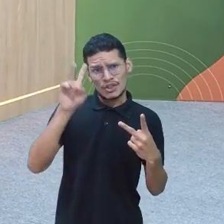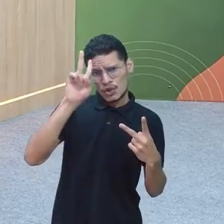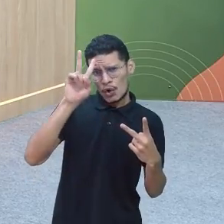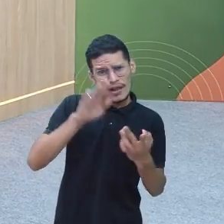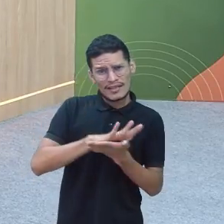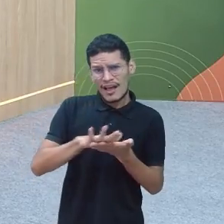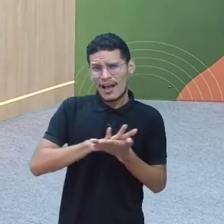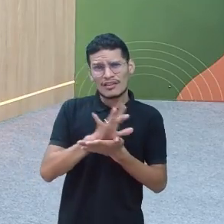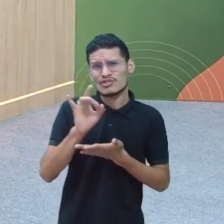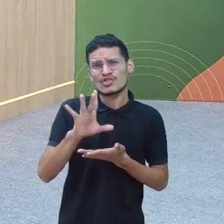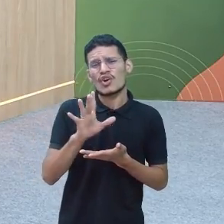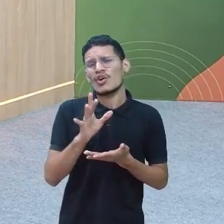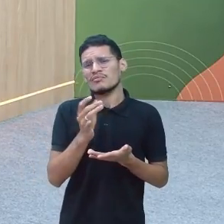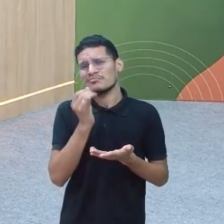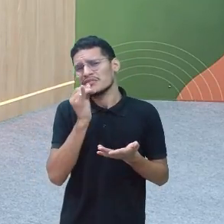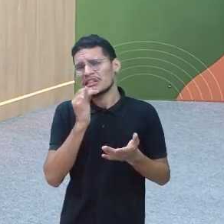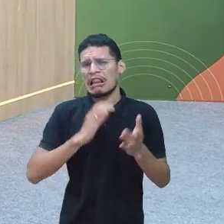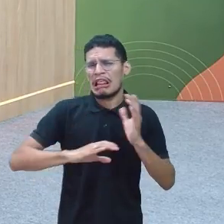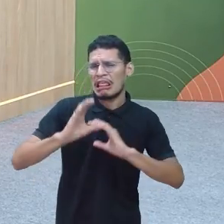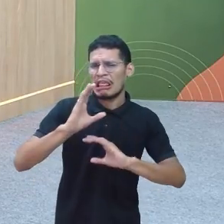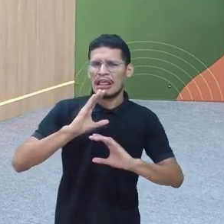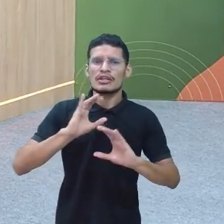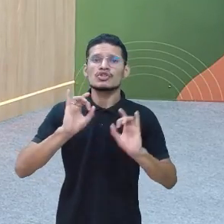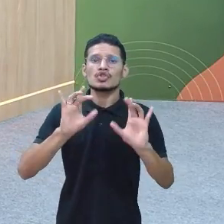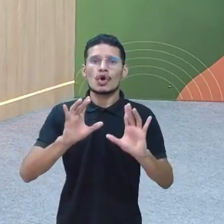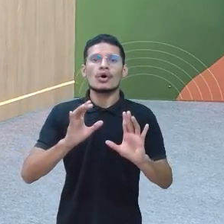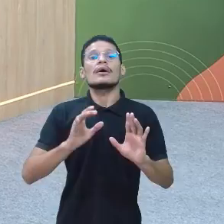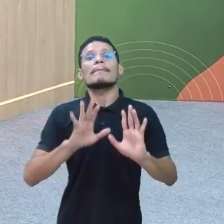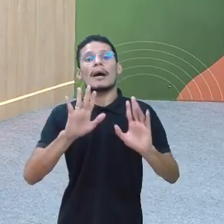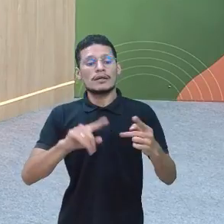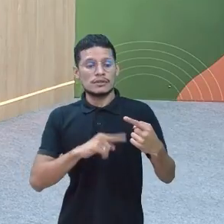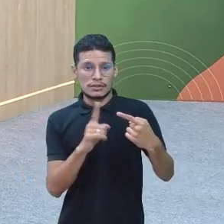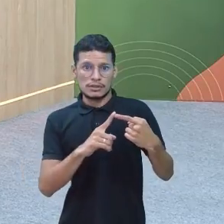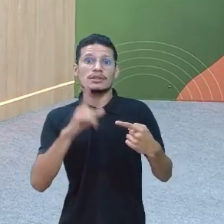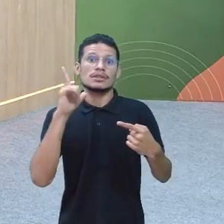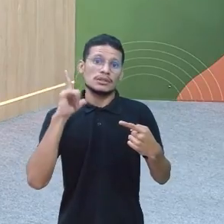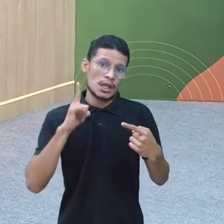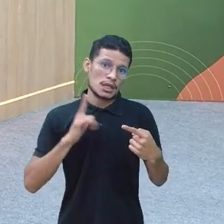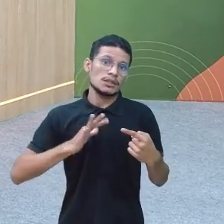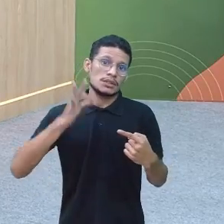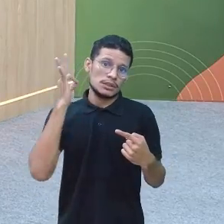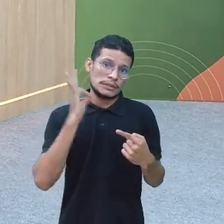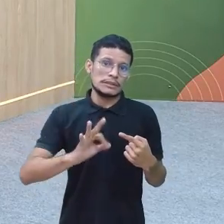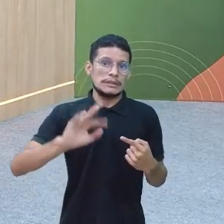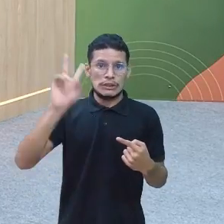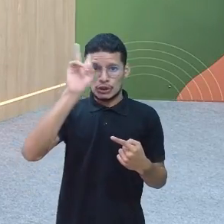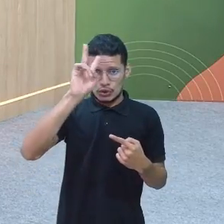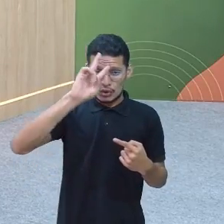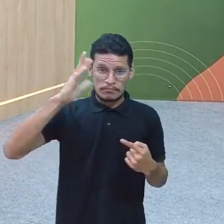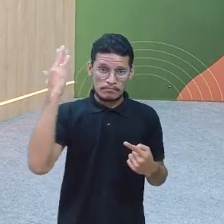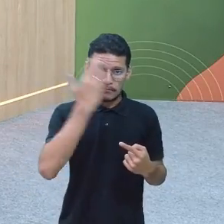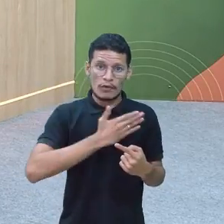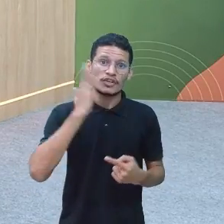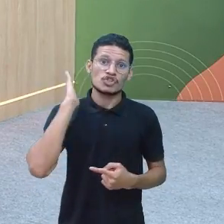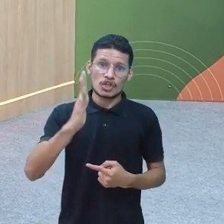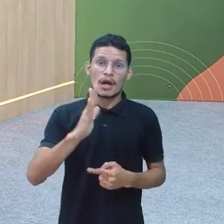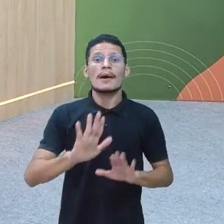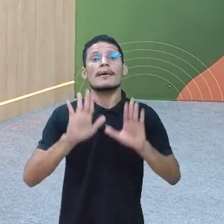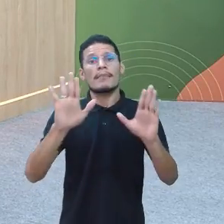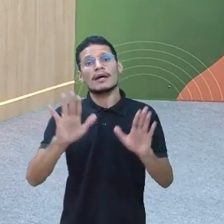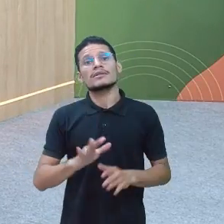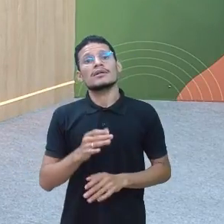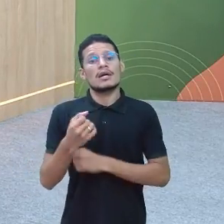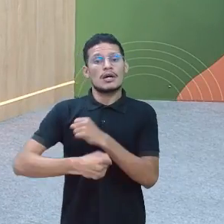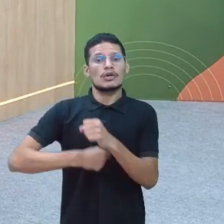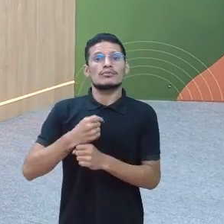né? É só essas questões. E o forró-bodó, sim, ela tem uma comprovação histórica, né? E aí, na década de